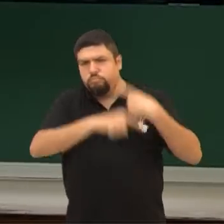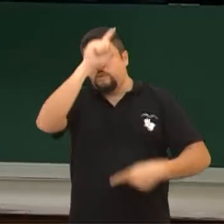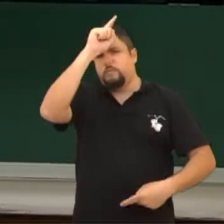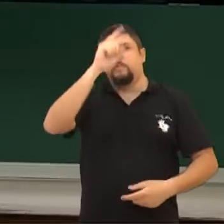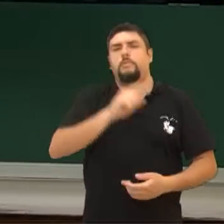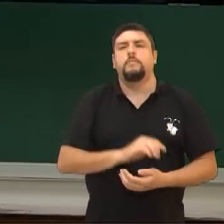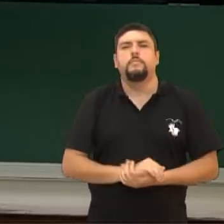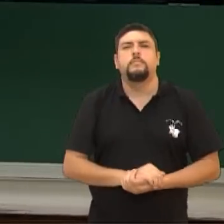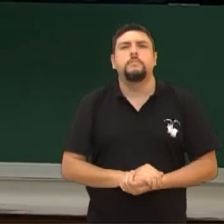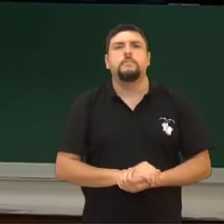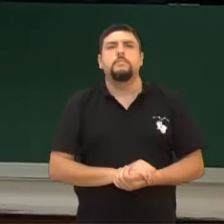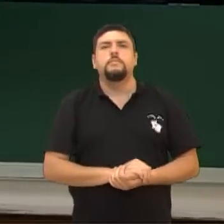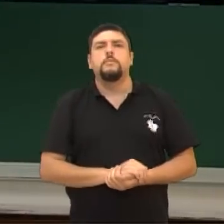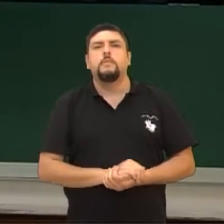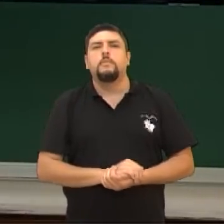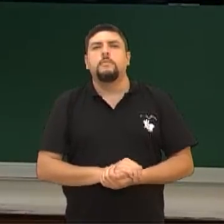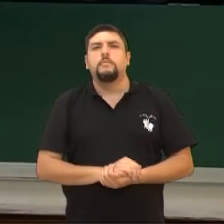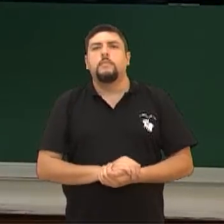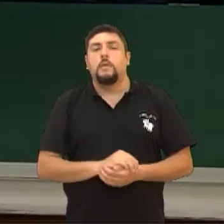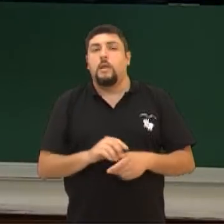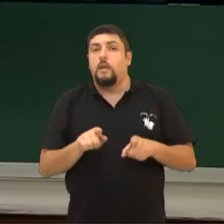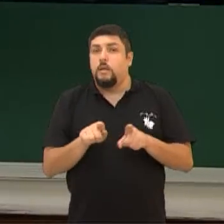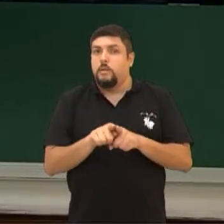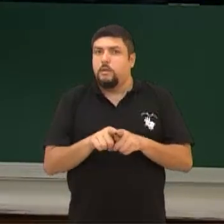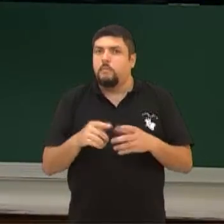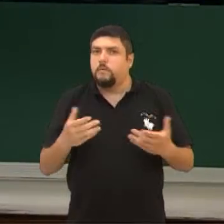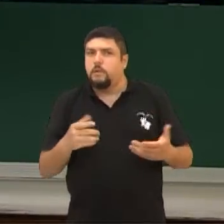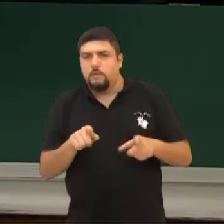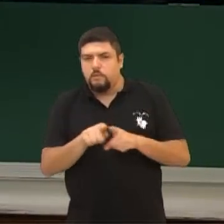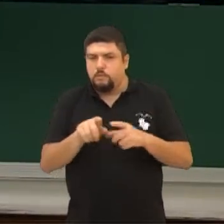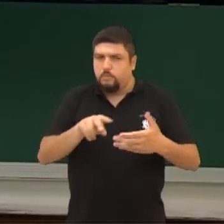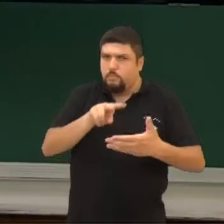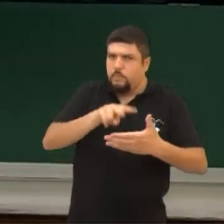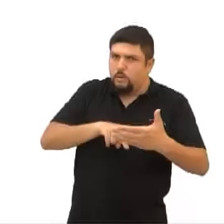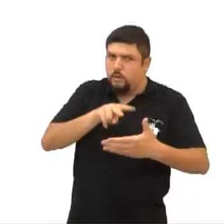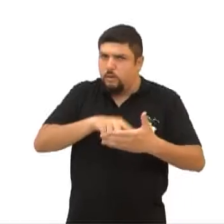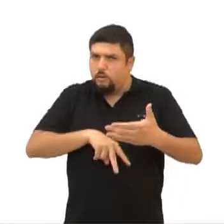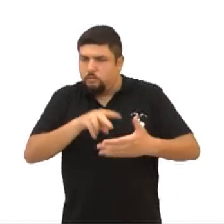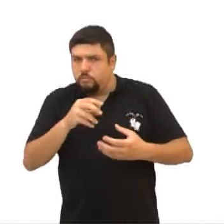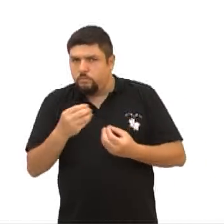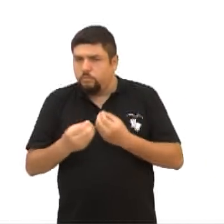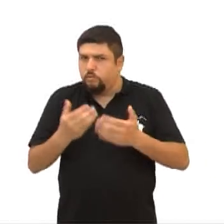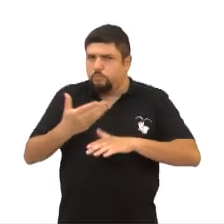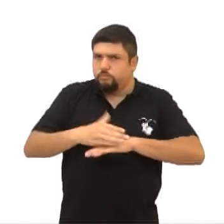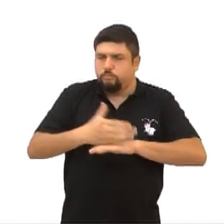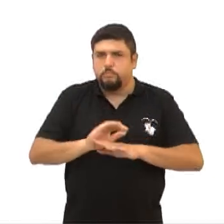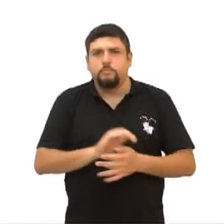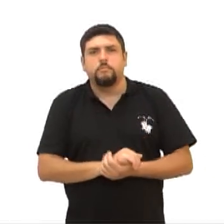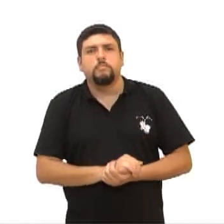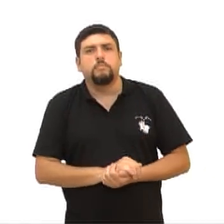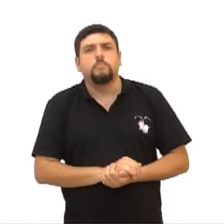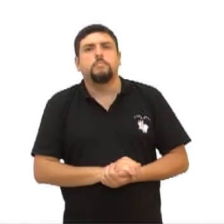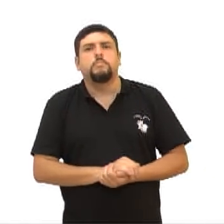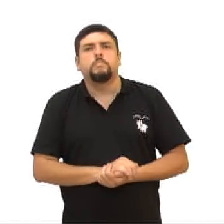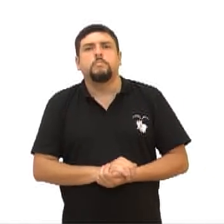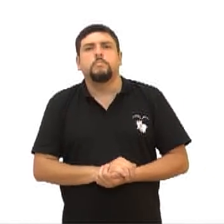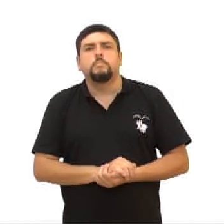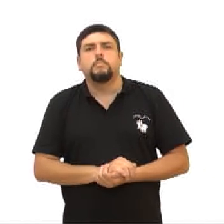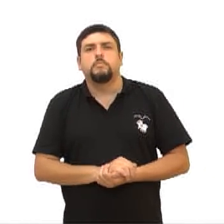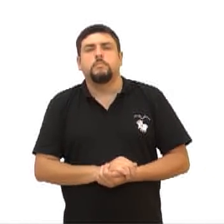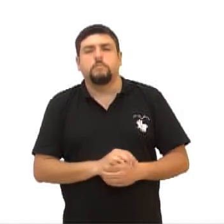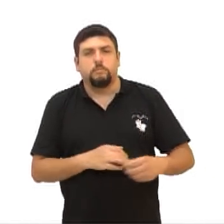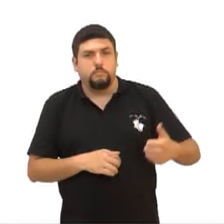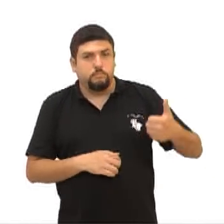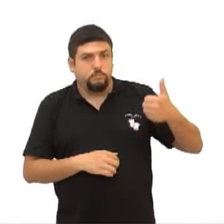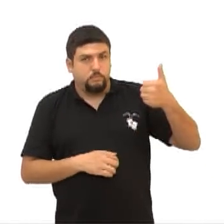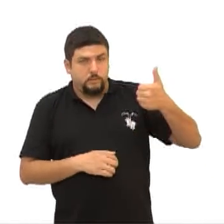ser persistente, né? E ver se a professora Gláucia não está errando na leitura também. Então, vamos lá. A primeira questão,